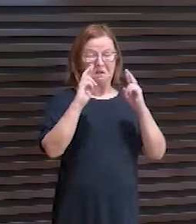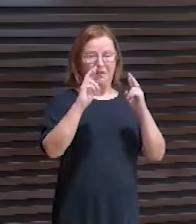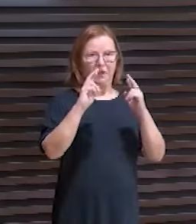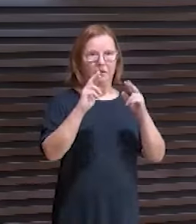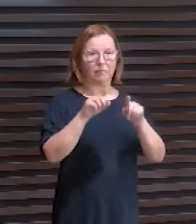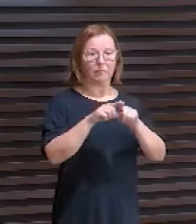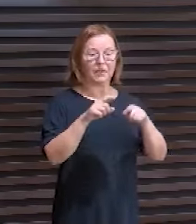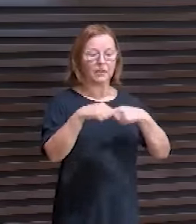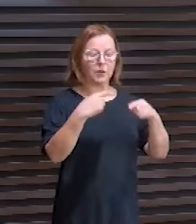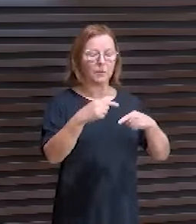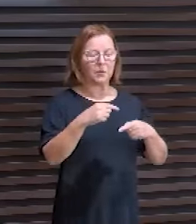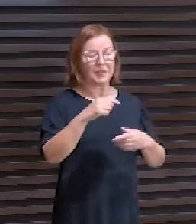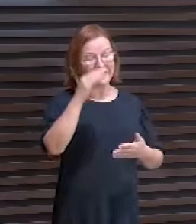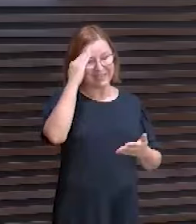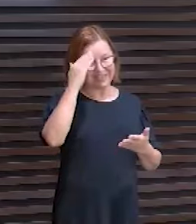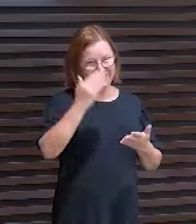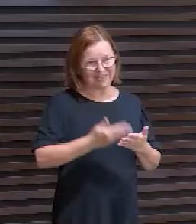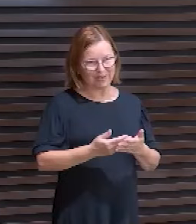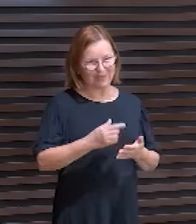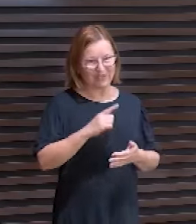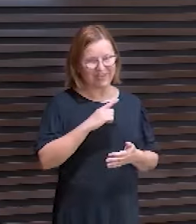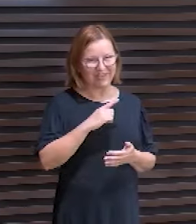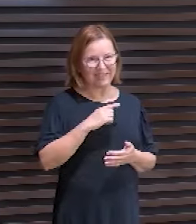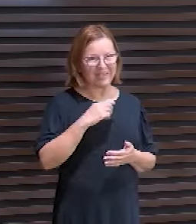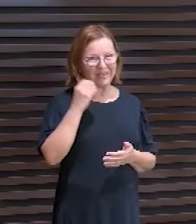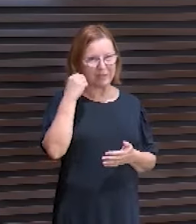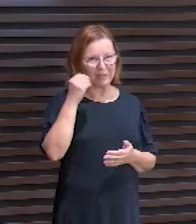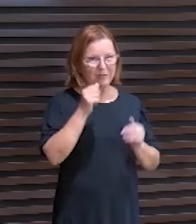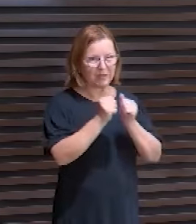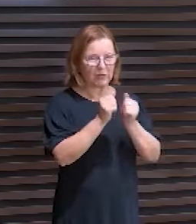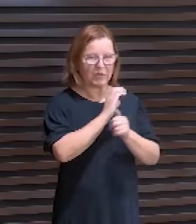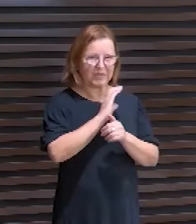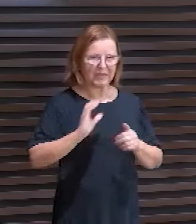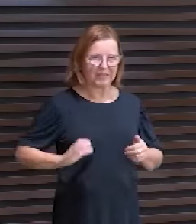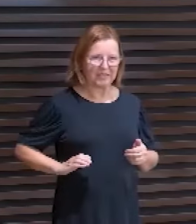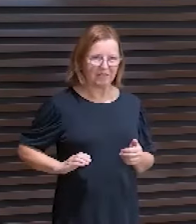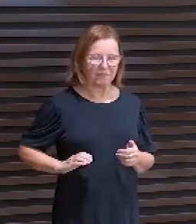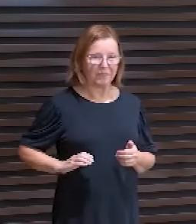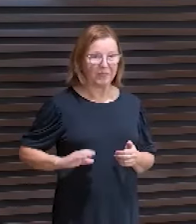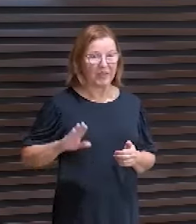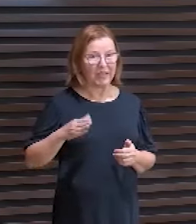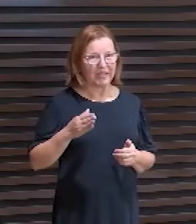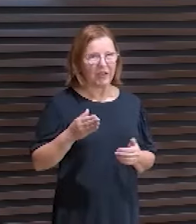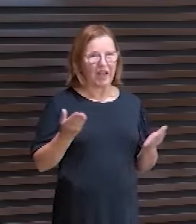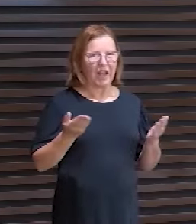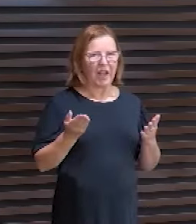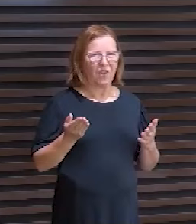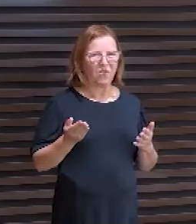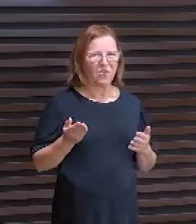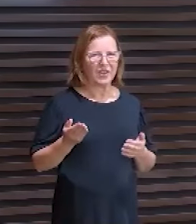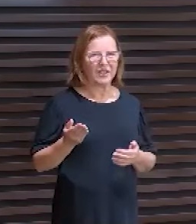experiência com Cristo ele passou a ser um ninguém ninguém aqueles que não querem que não tem o